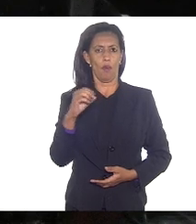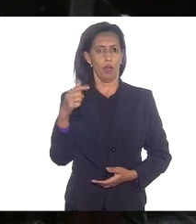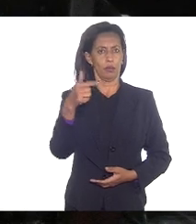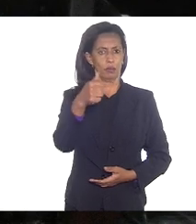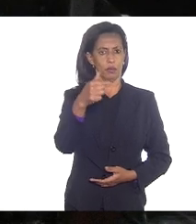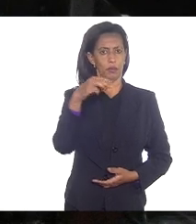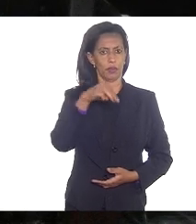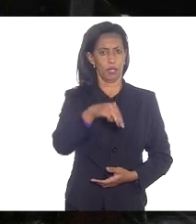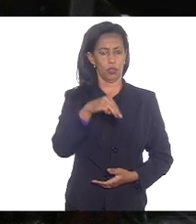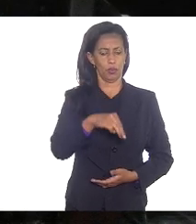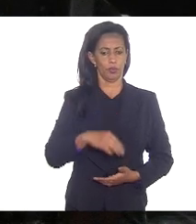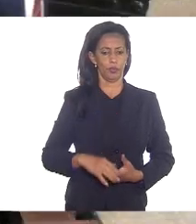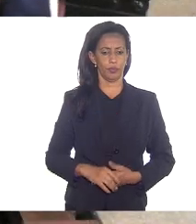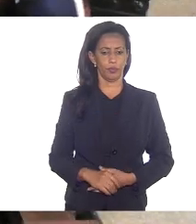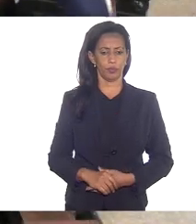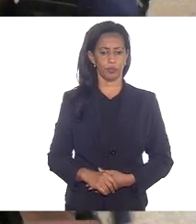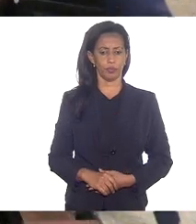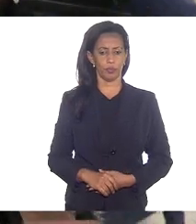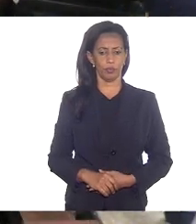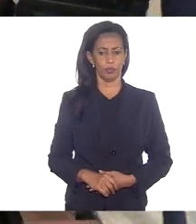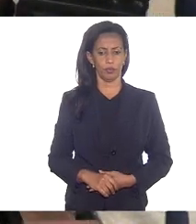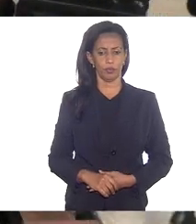manifestação.